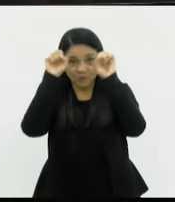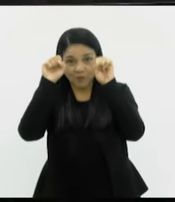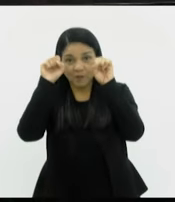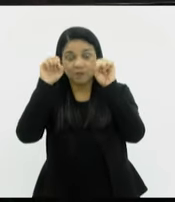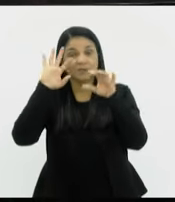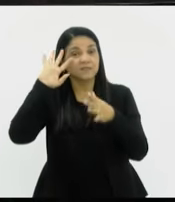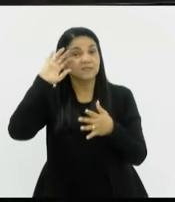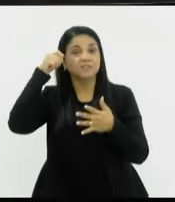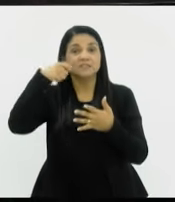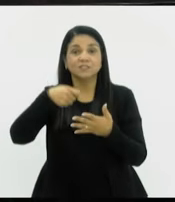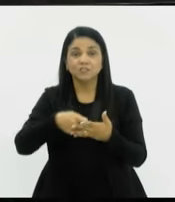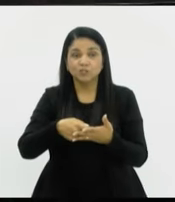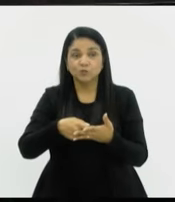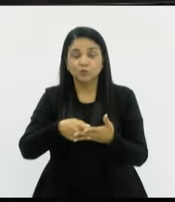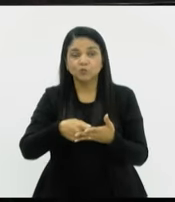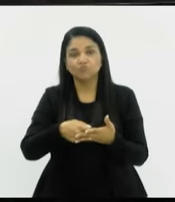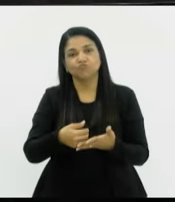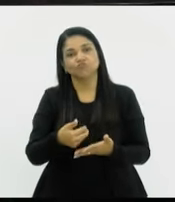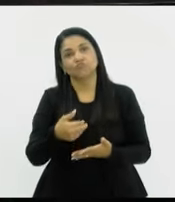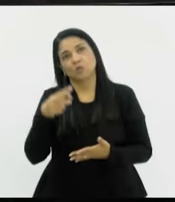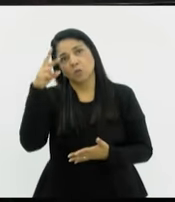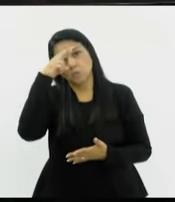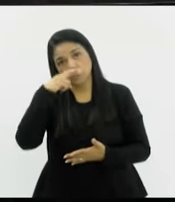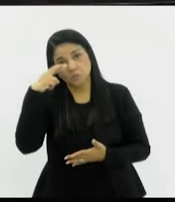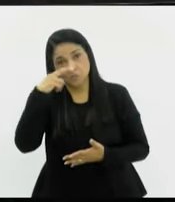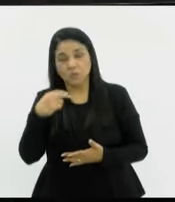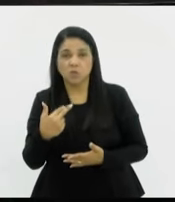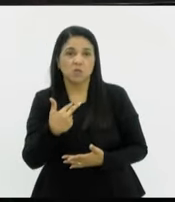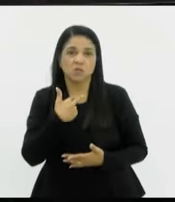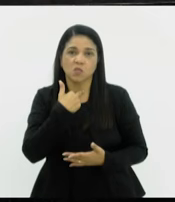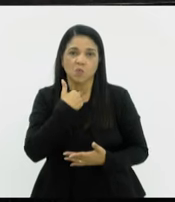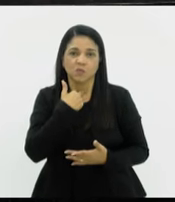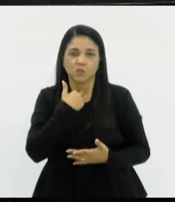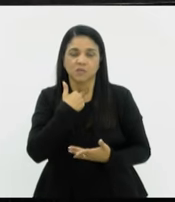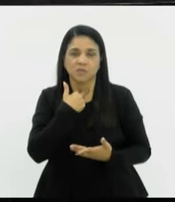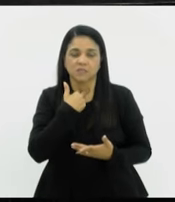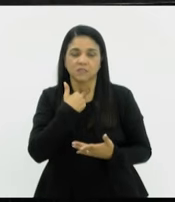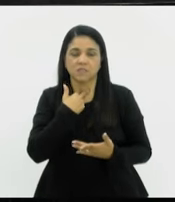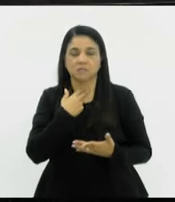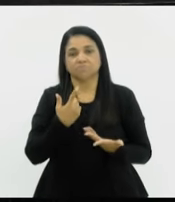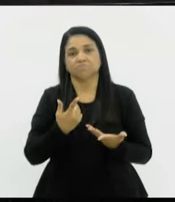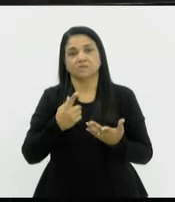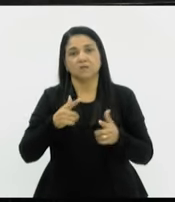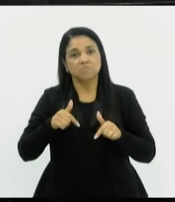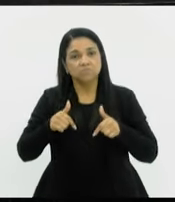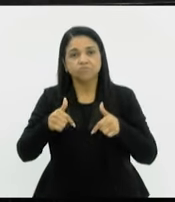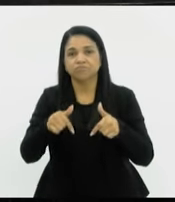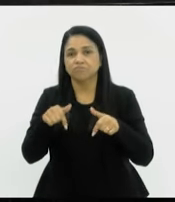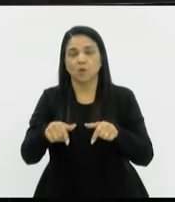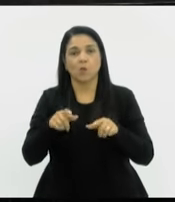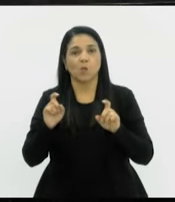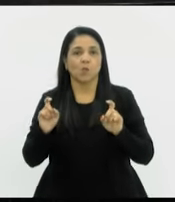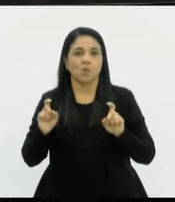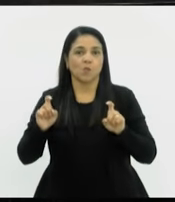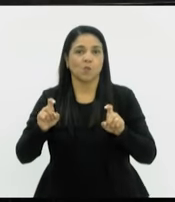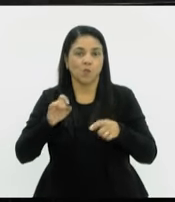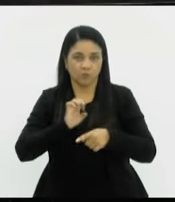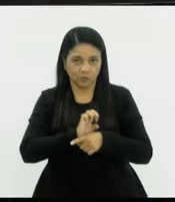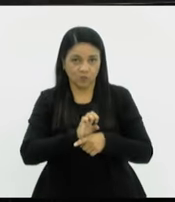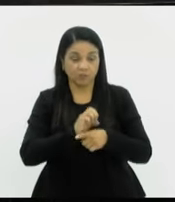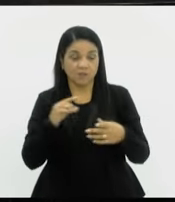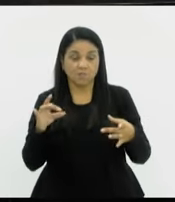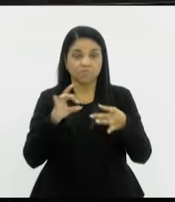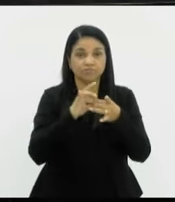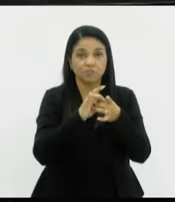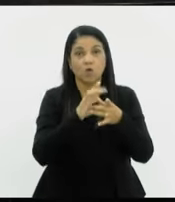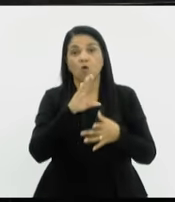a autovistoria não podia ser disciplinada pelo Parlamento, porque estaria ligado ao Código de Trânsito,